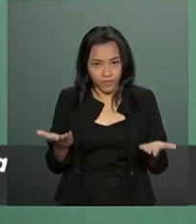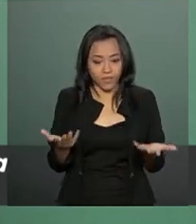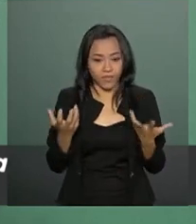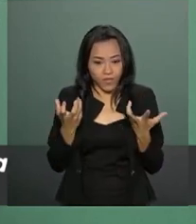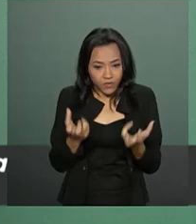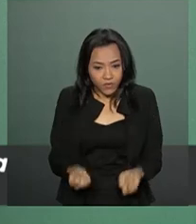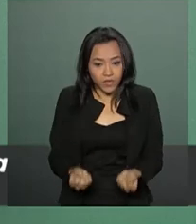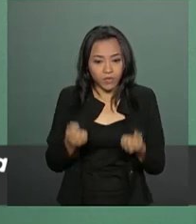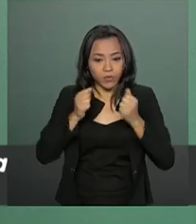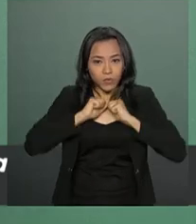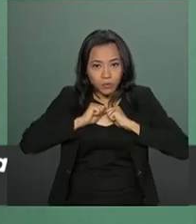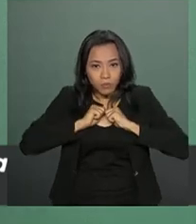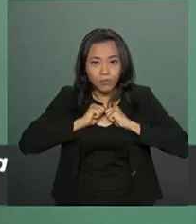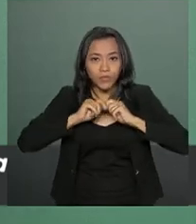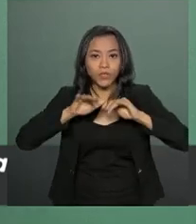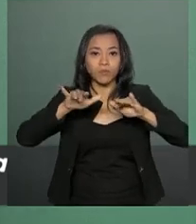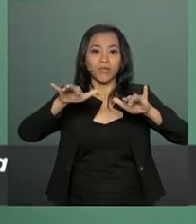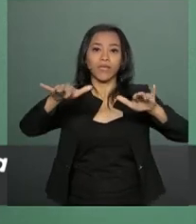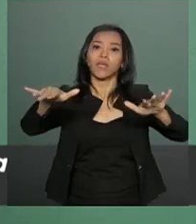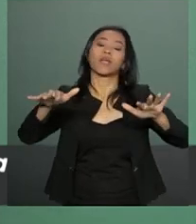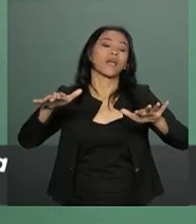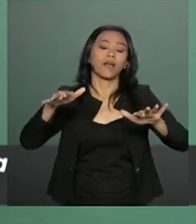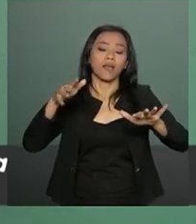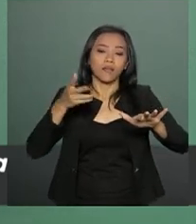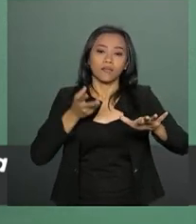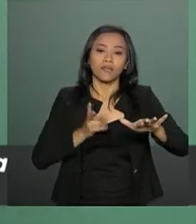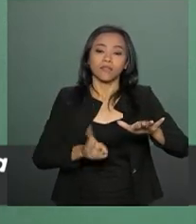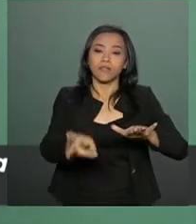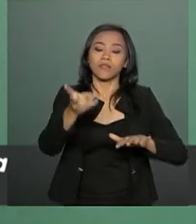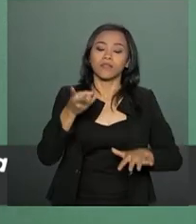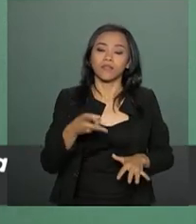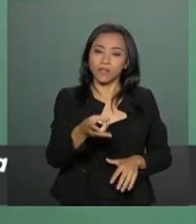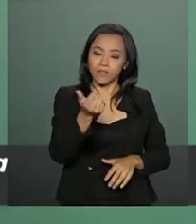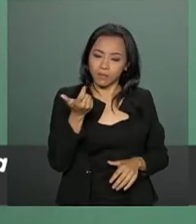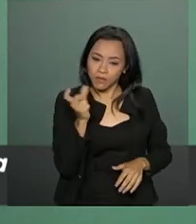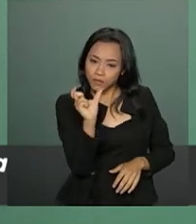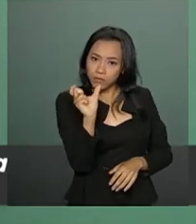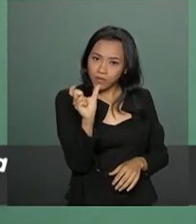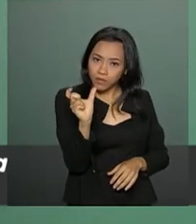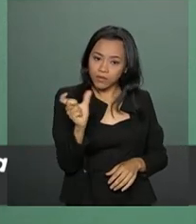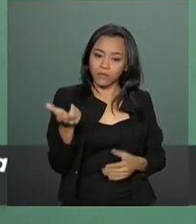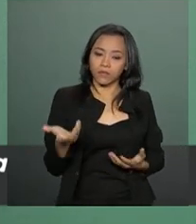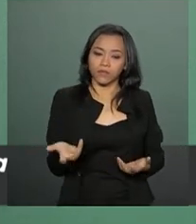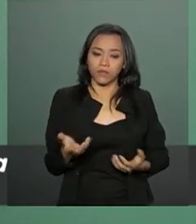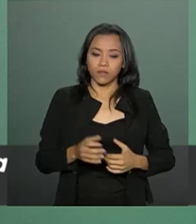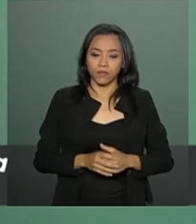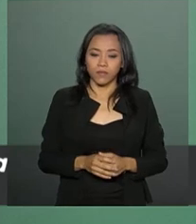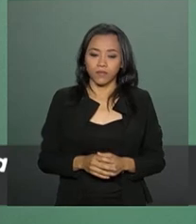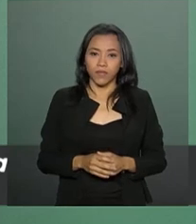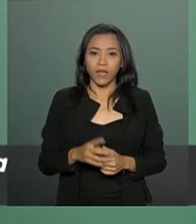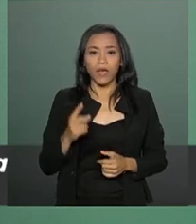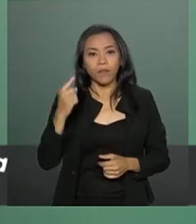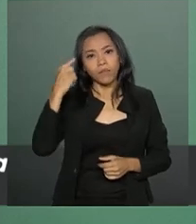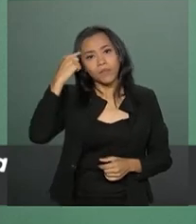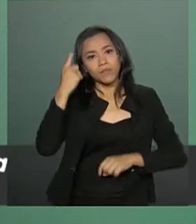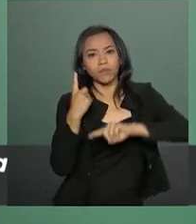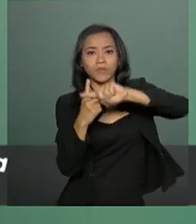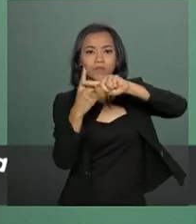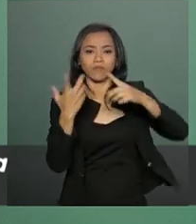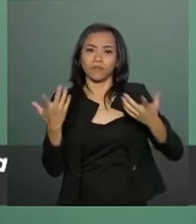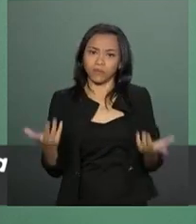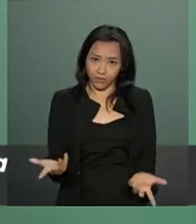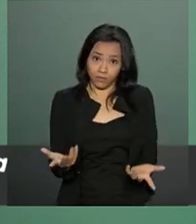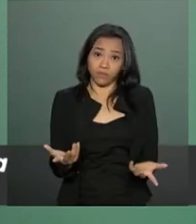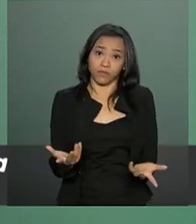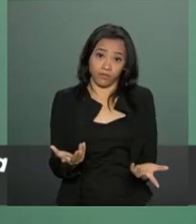multiplicar essas palavras sempre aplicar estas palavras né é de otimismo com o país